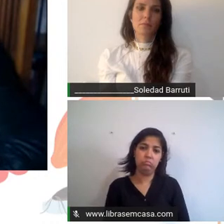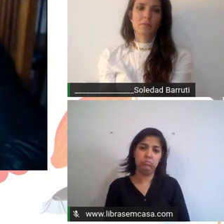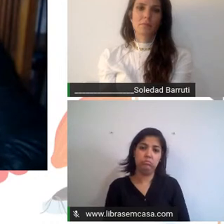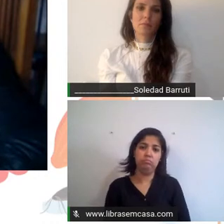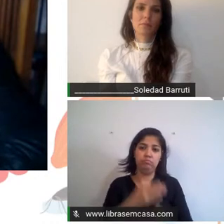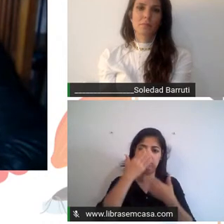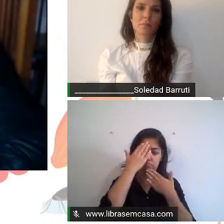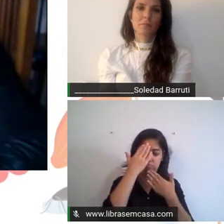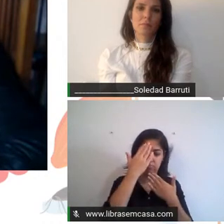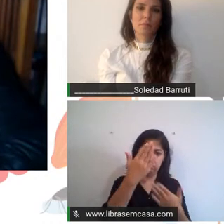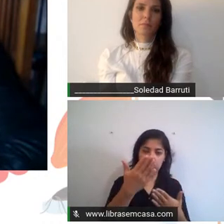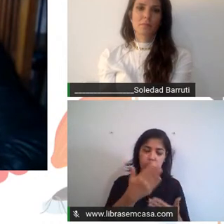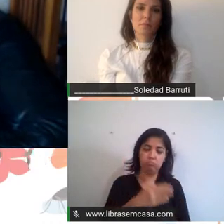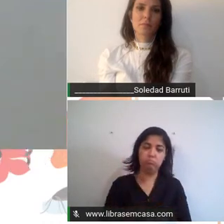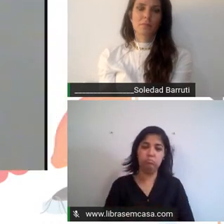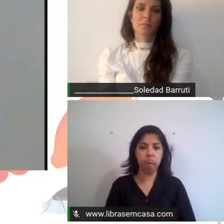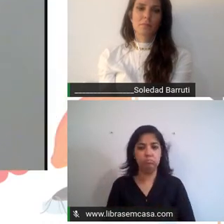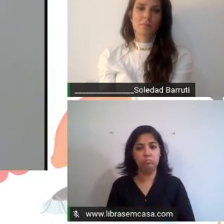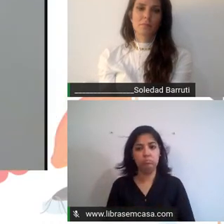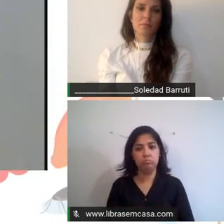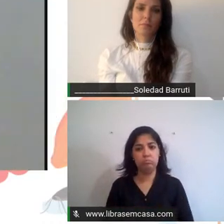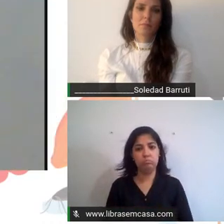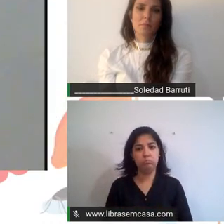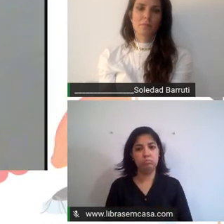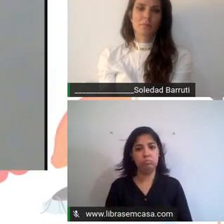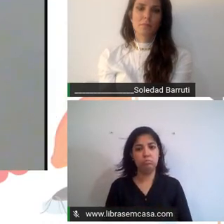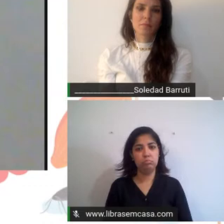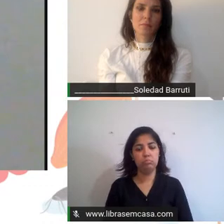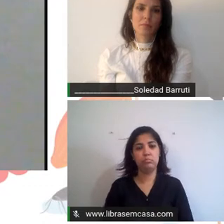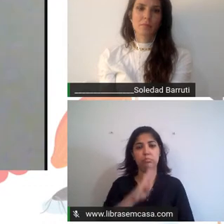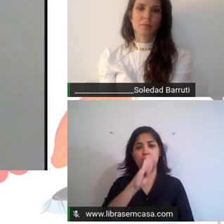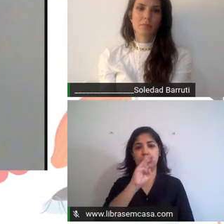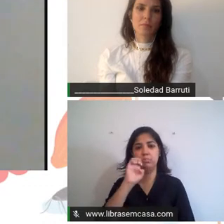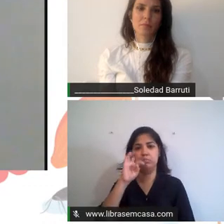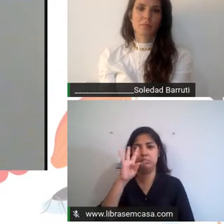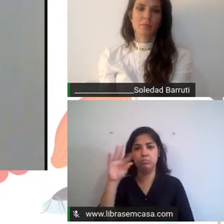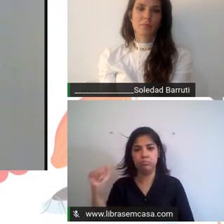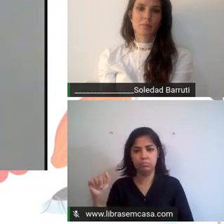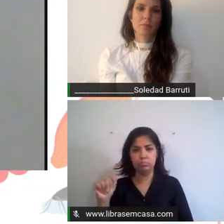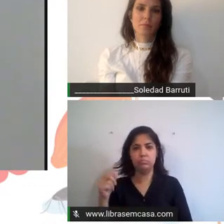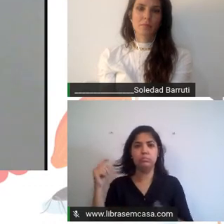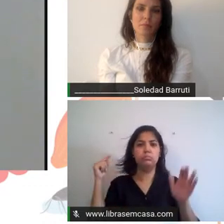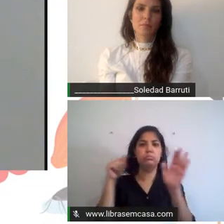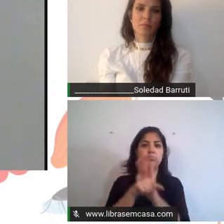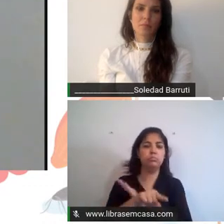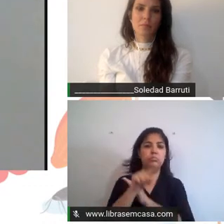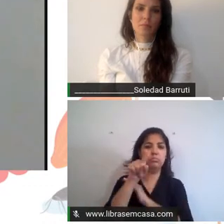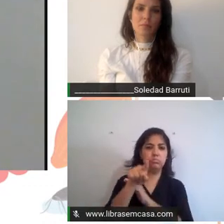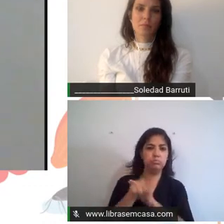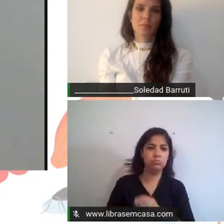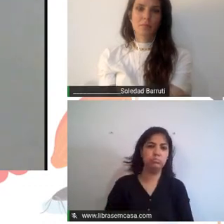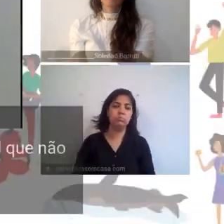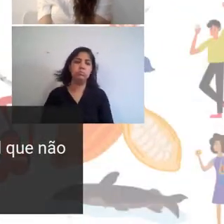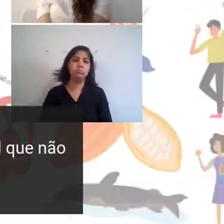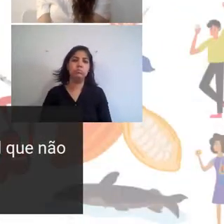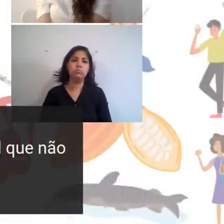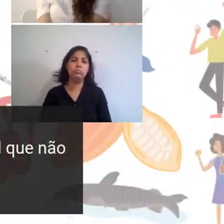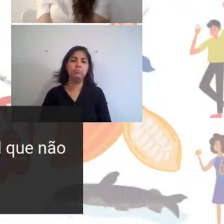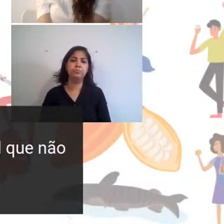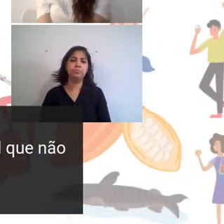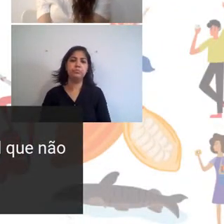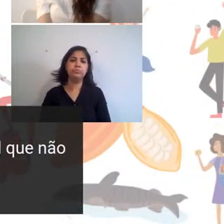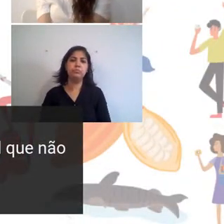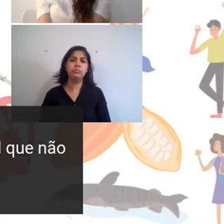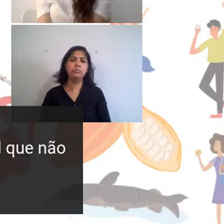Obrigada, Paulo. Elisabetta, chegou uma pergunta da Paula Sanches para você, que é,